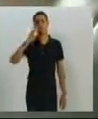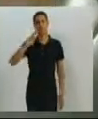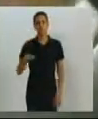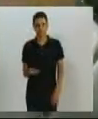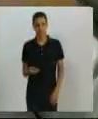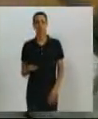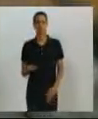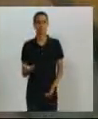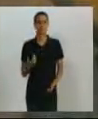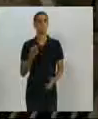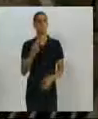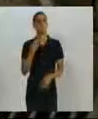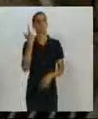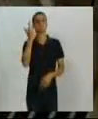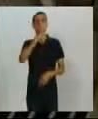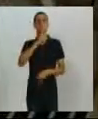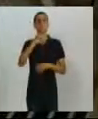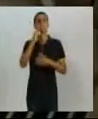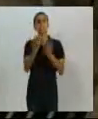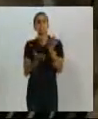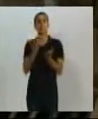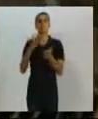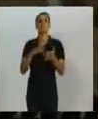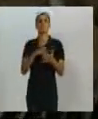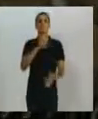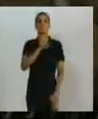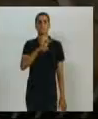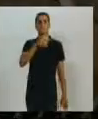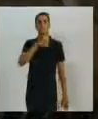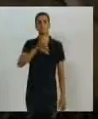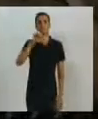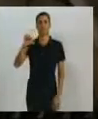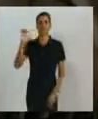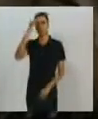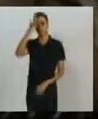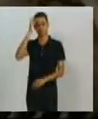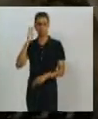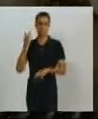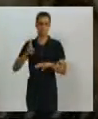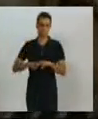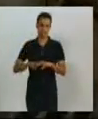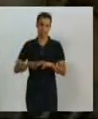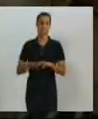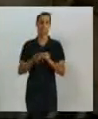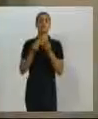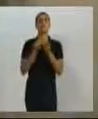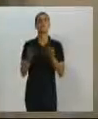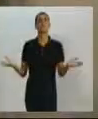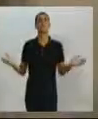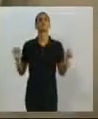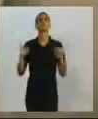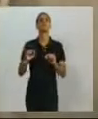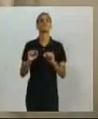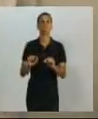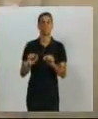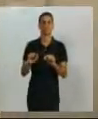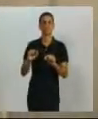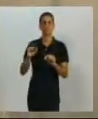trazem ali um espaço para atender 599 detentos, propiciando, sobretudo, também a